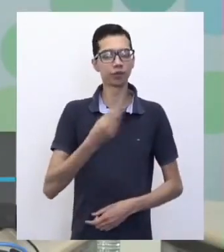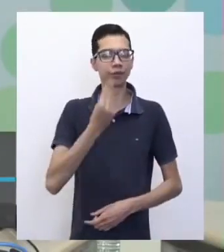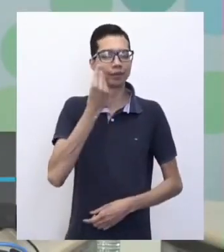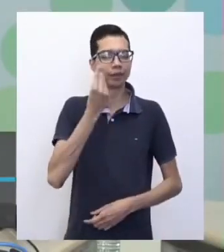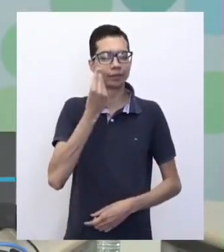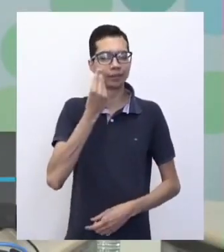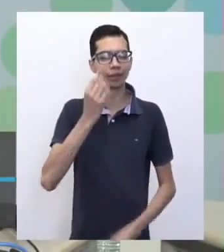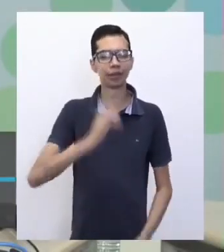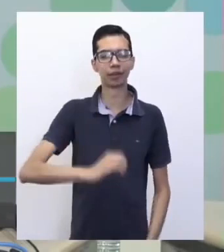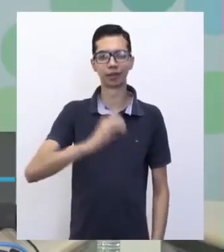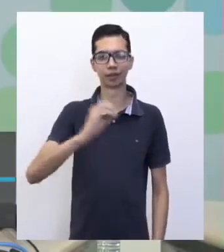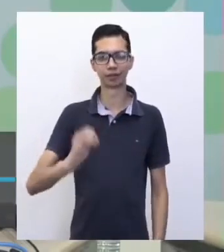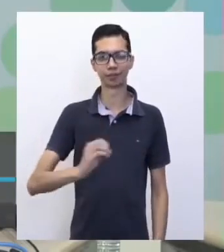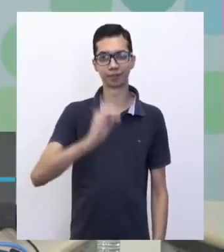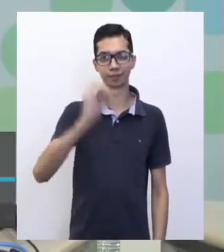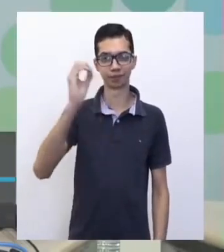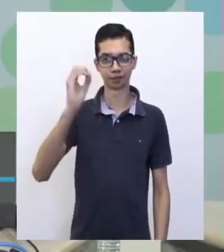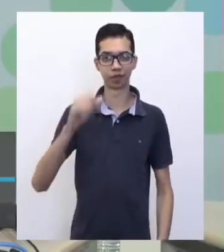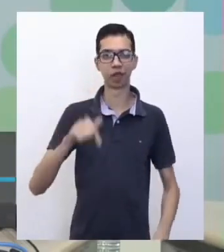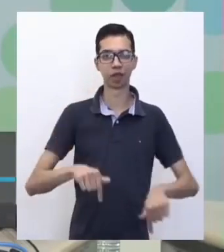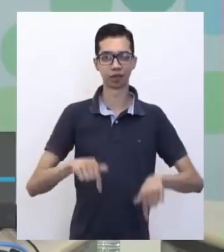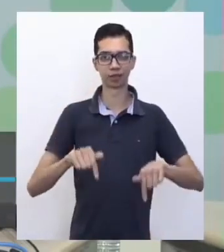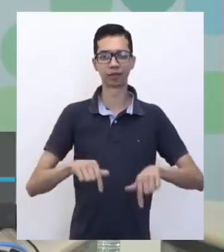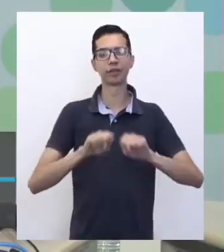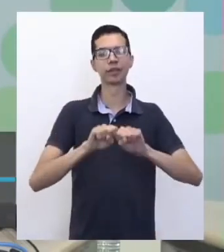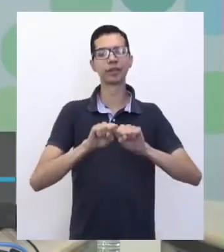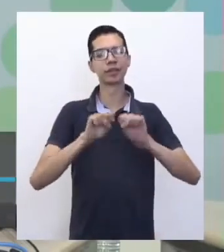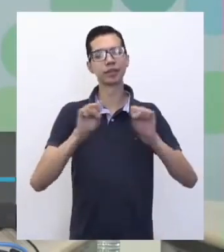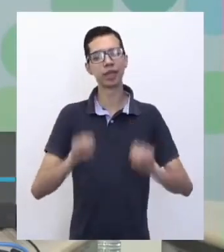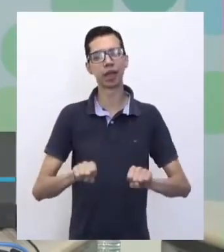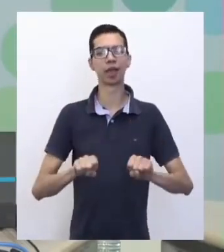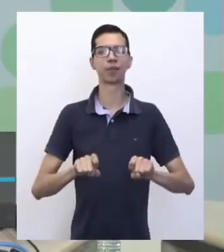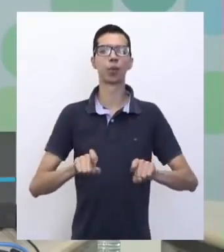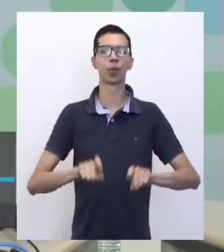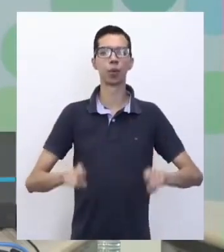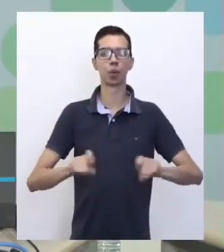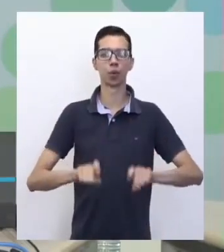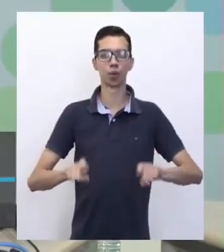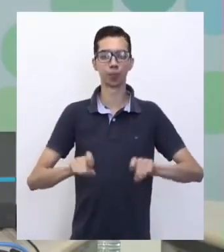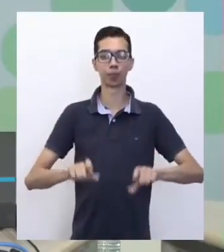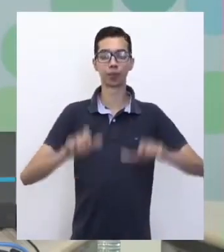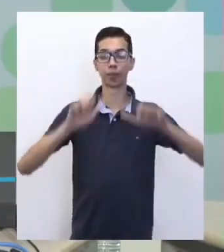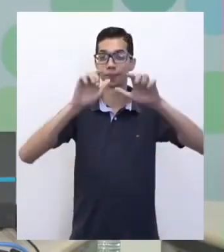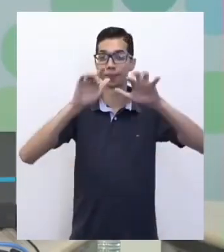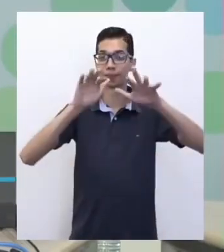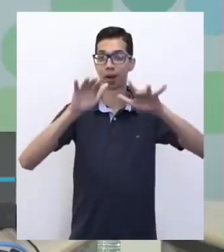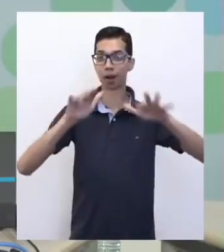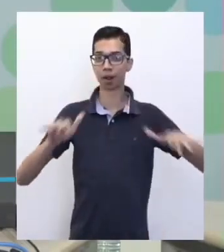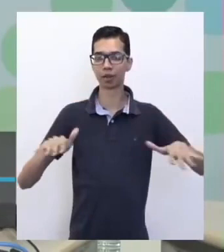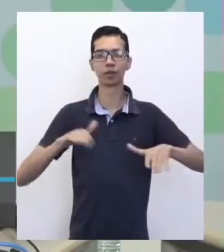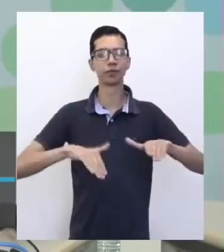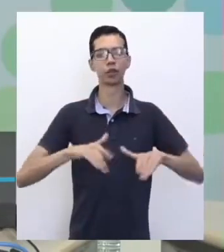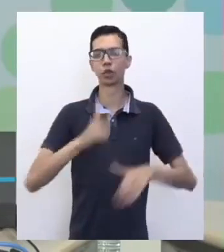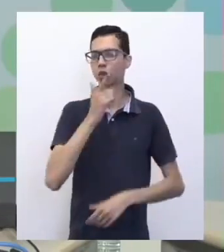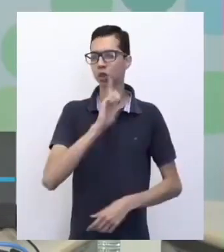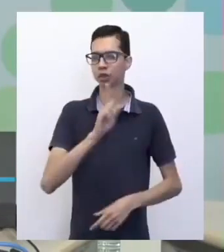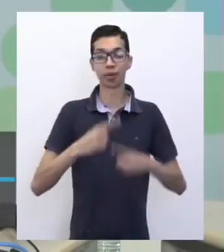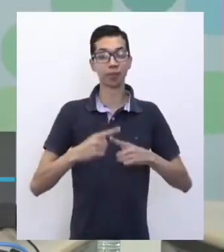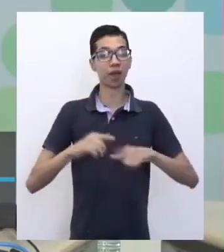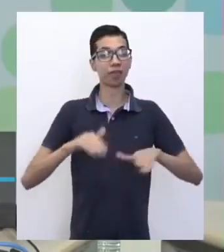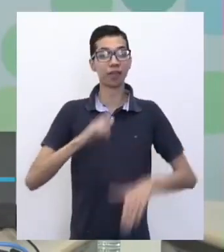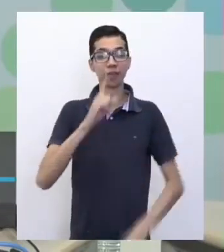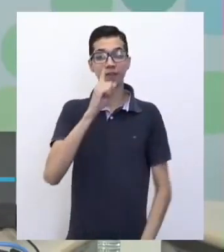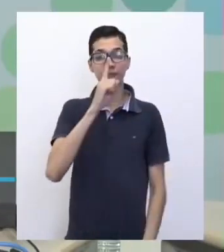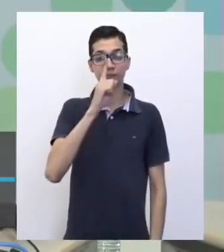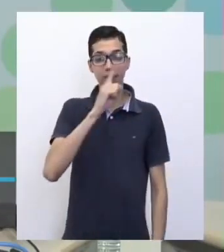Mídias, é tudo sistema, computador, às vezes a gente não consegue, tá? Às vezes falha. Mas o pessoal